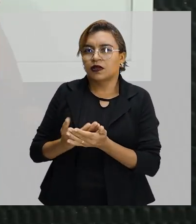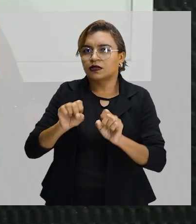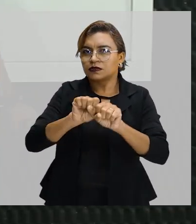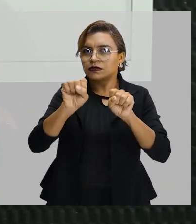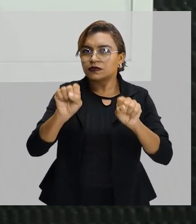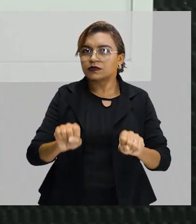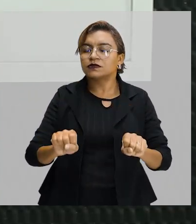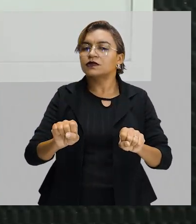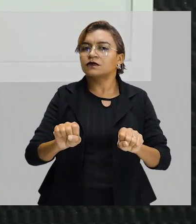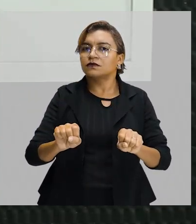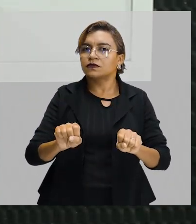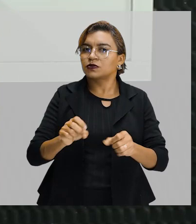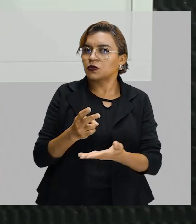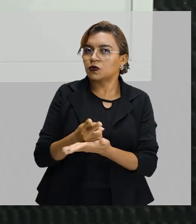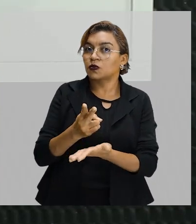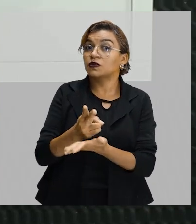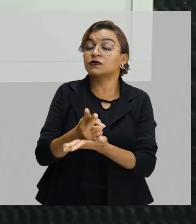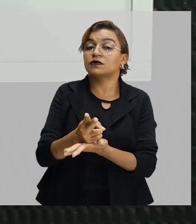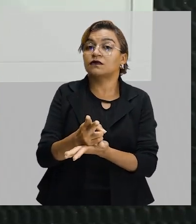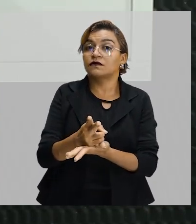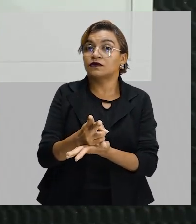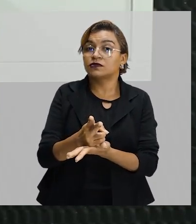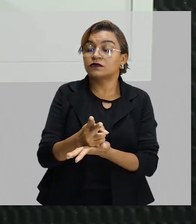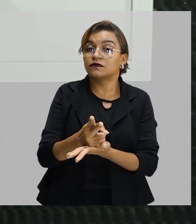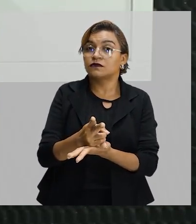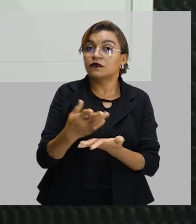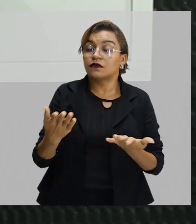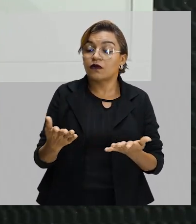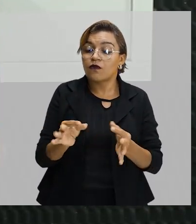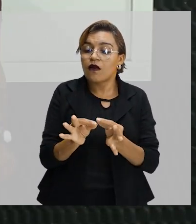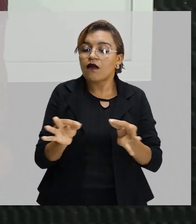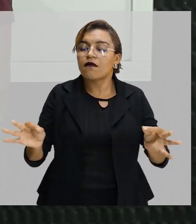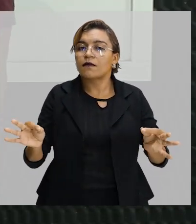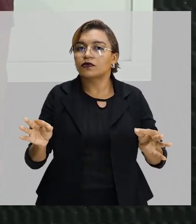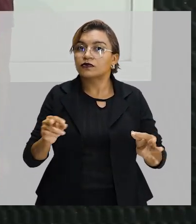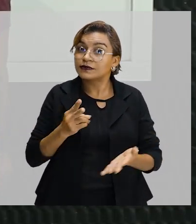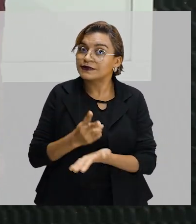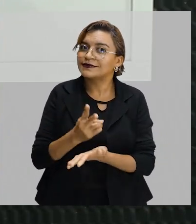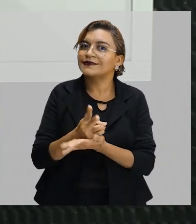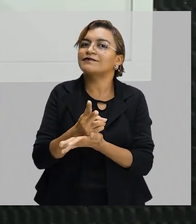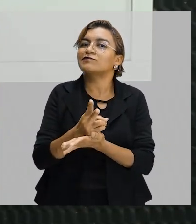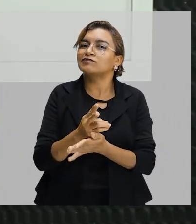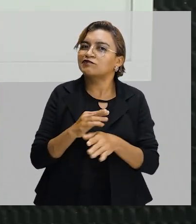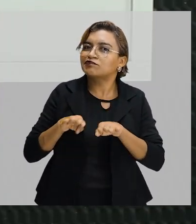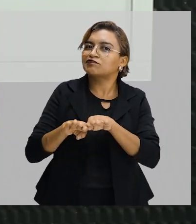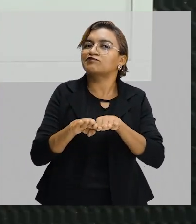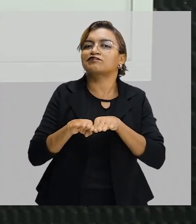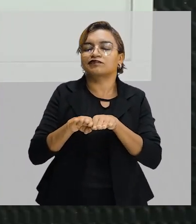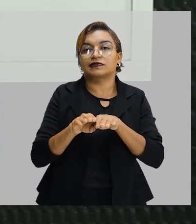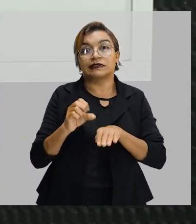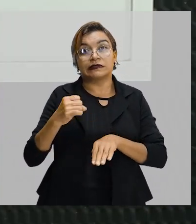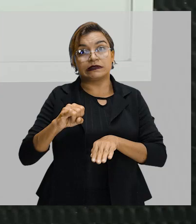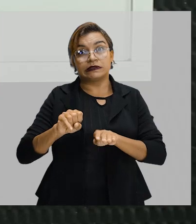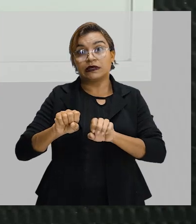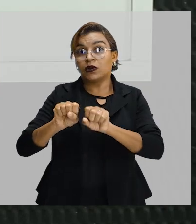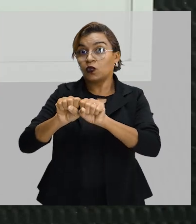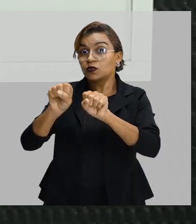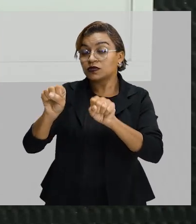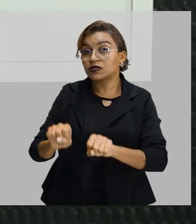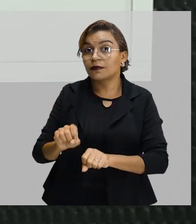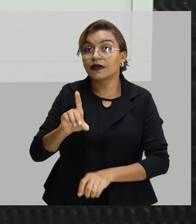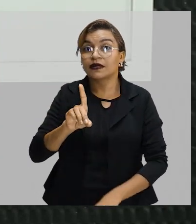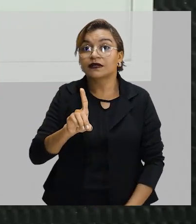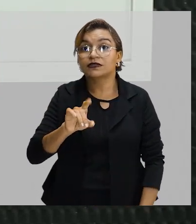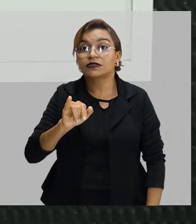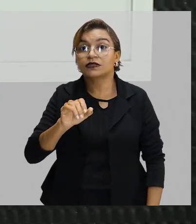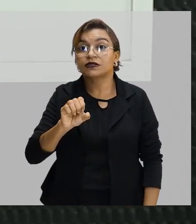sistemas conservativos, a nossa amplitude ela se mantém. Ela vai ser a mesma. Se o sistema fosse dissipativo,